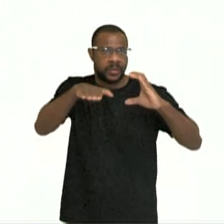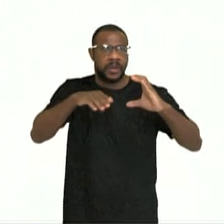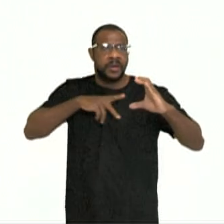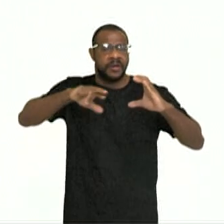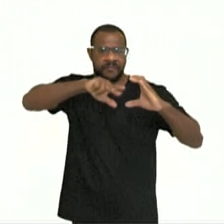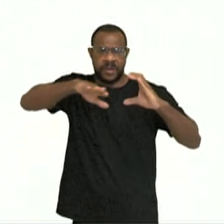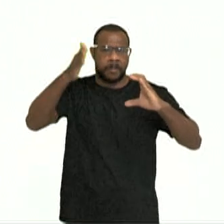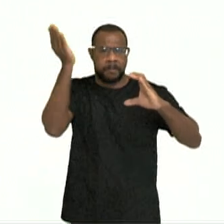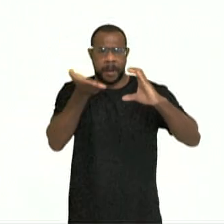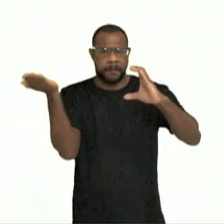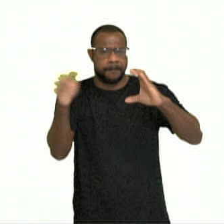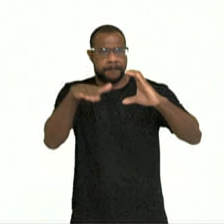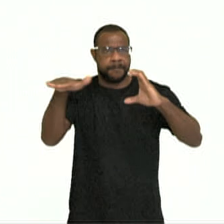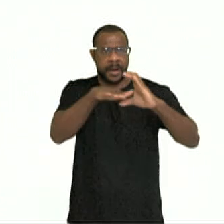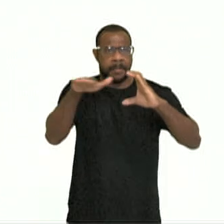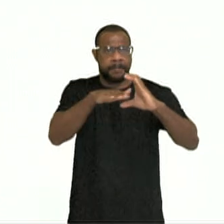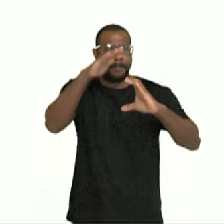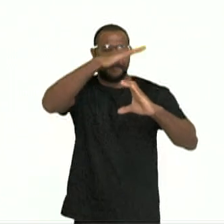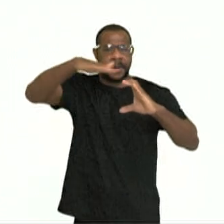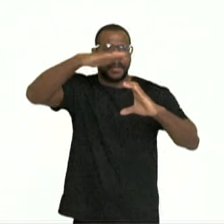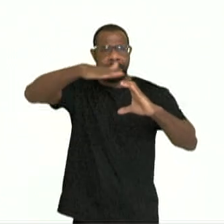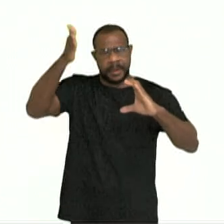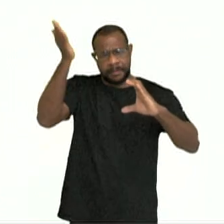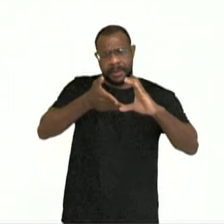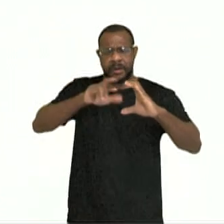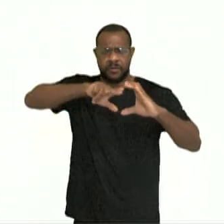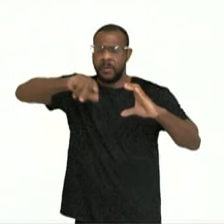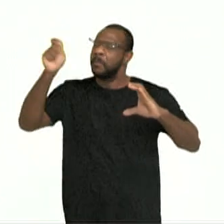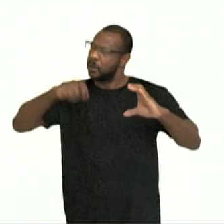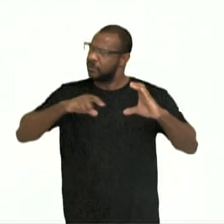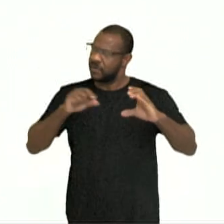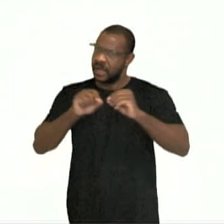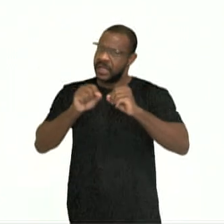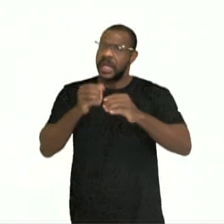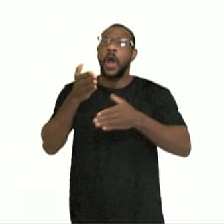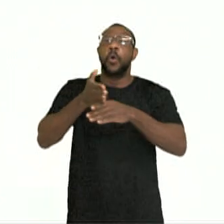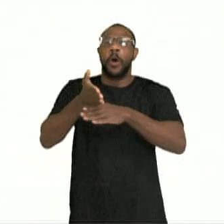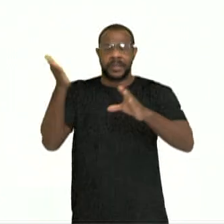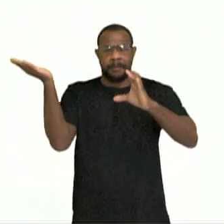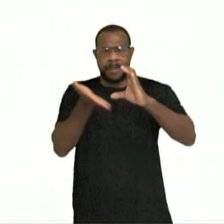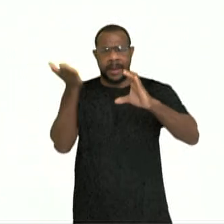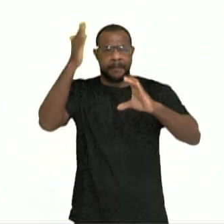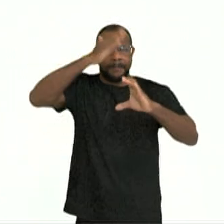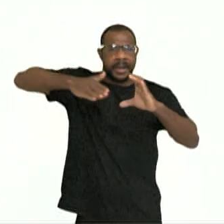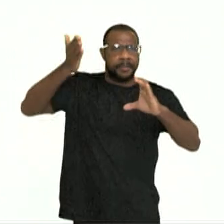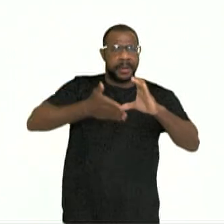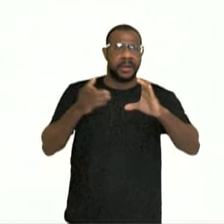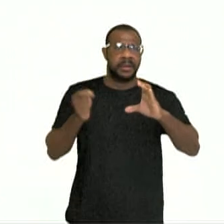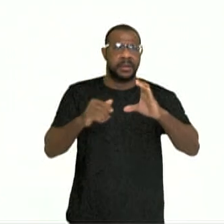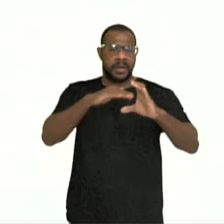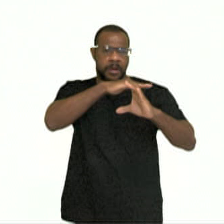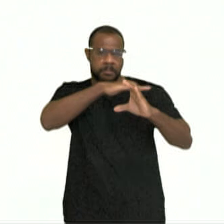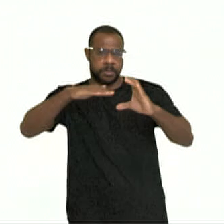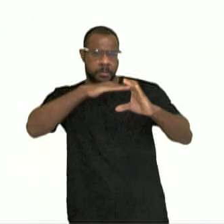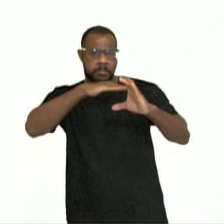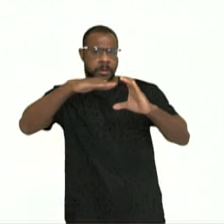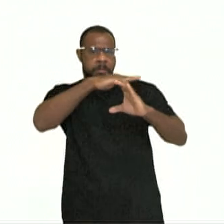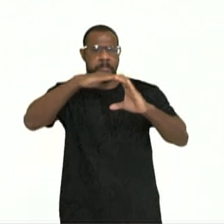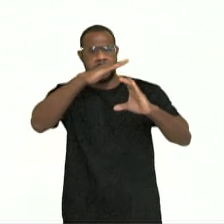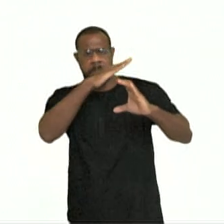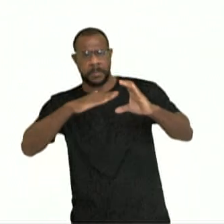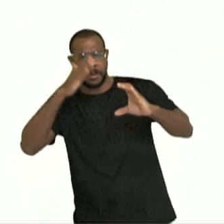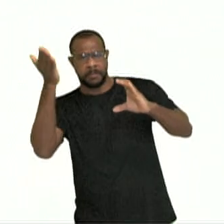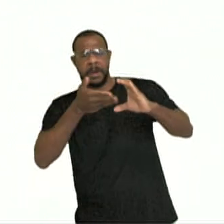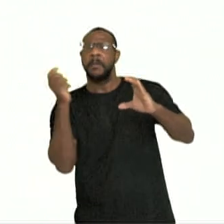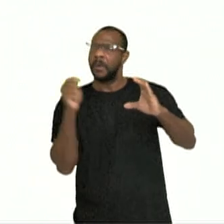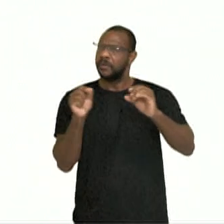diversos cortes aqui, né? Aqui não necessariamente numa posição só, posso fazer cortes em várias angulações que